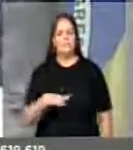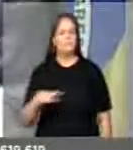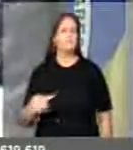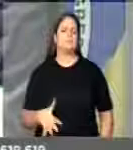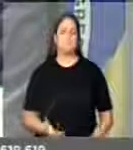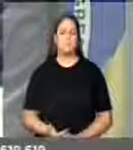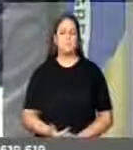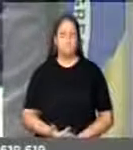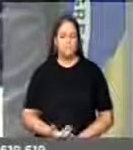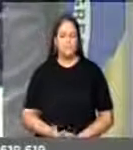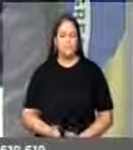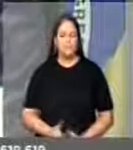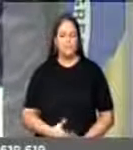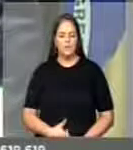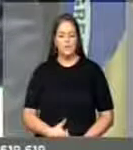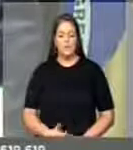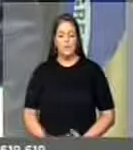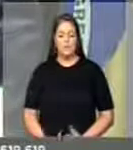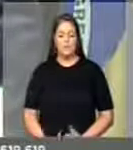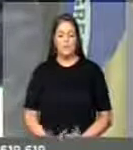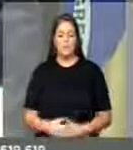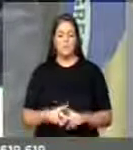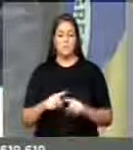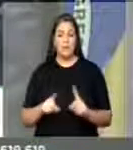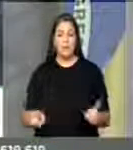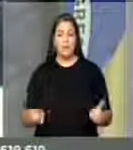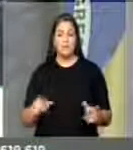problemas que nós temos é transportar